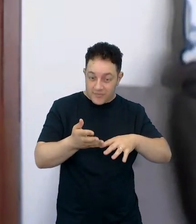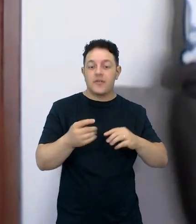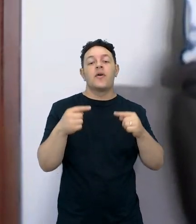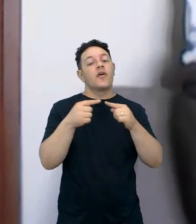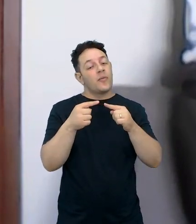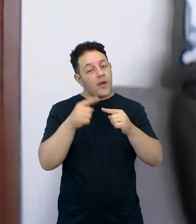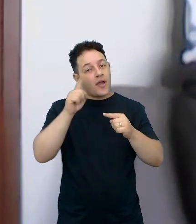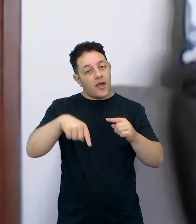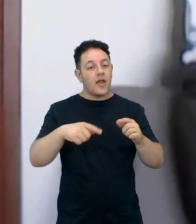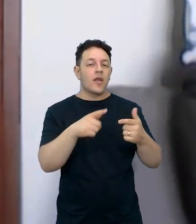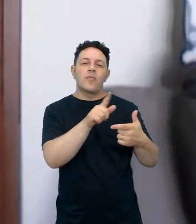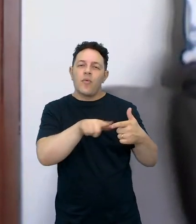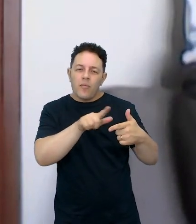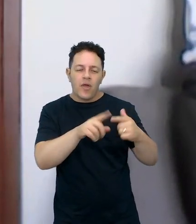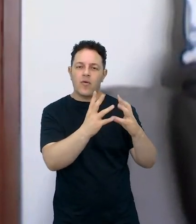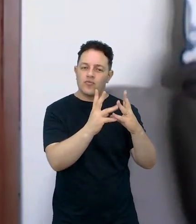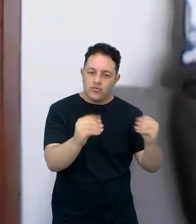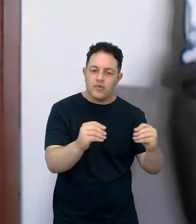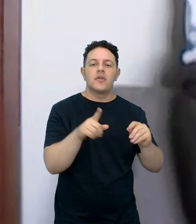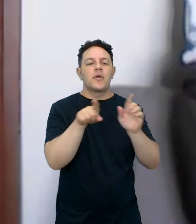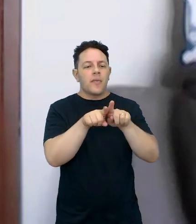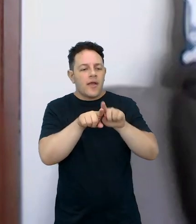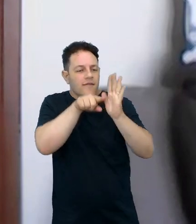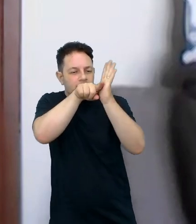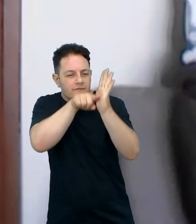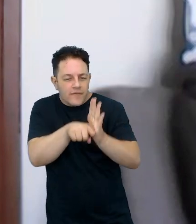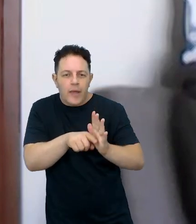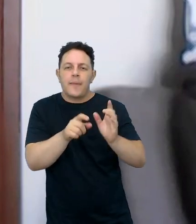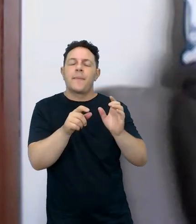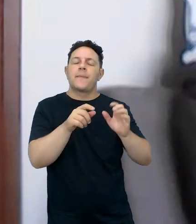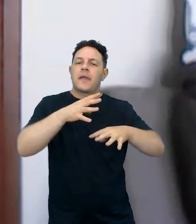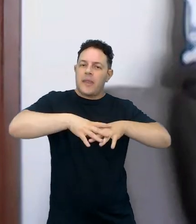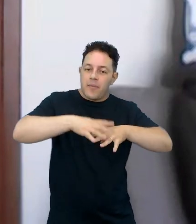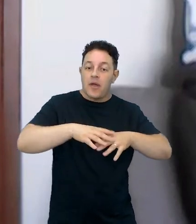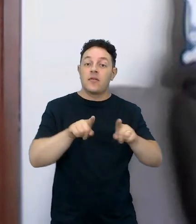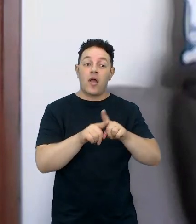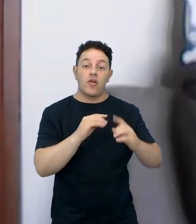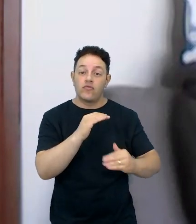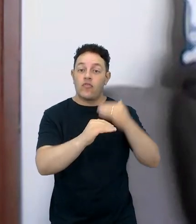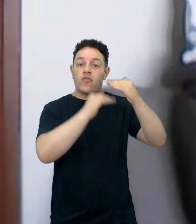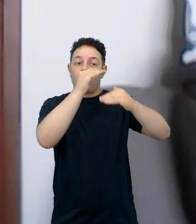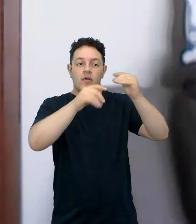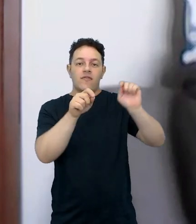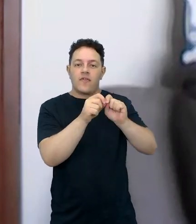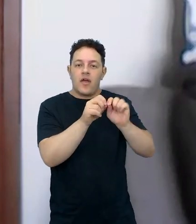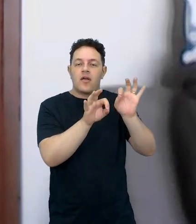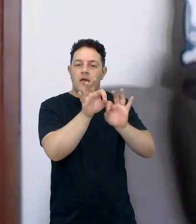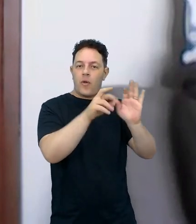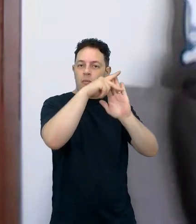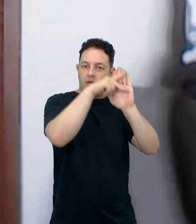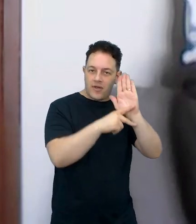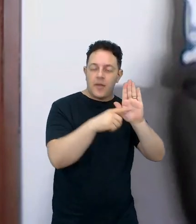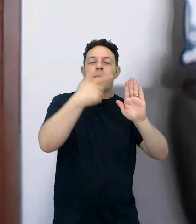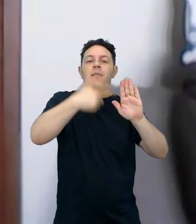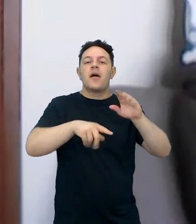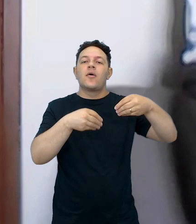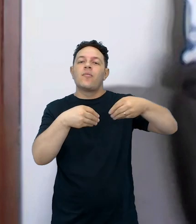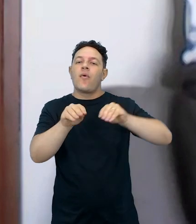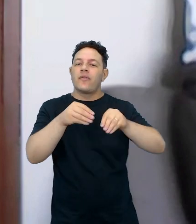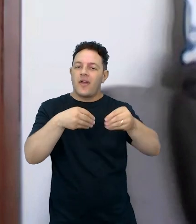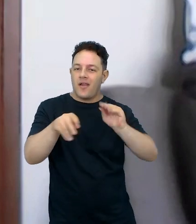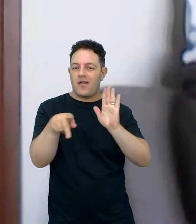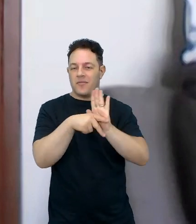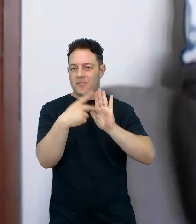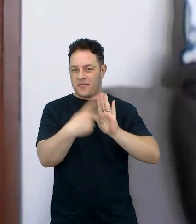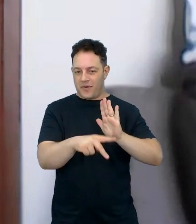é a resolução de problemas, a investigação matemática, o desenvolvimento de projetos e a modelagem, tá? Os